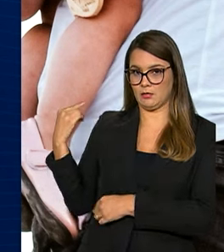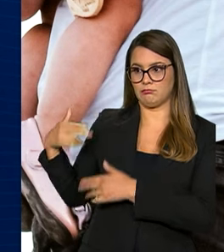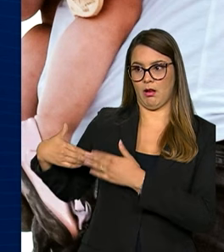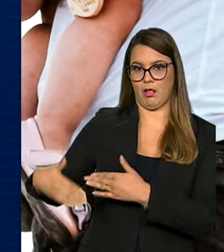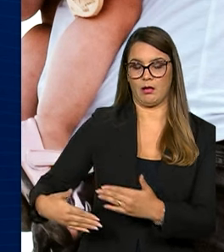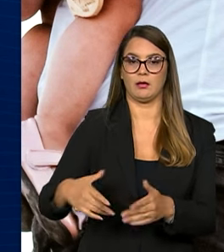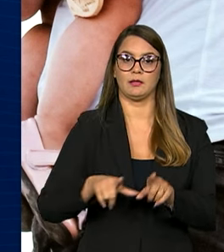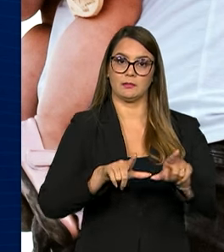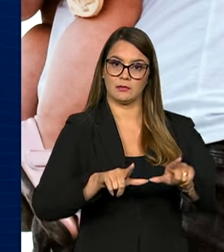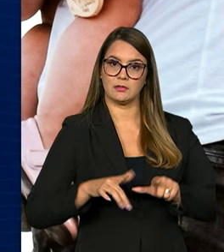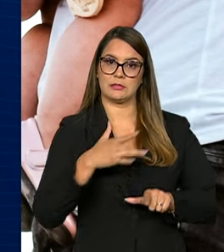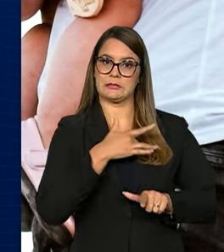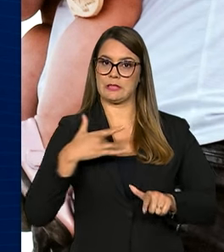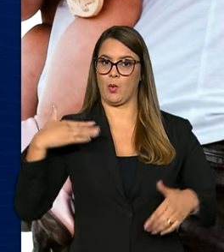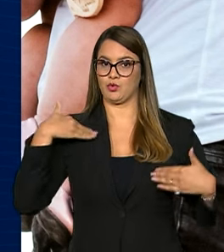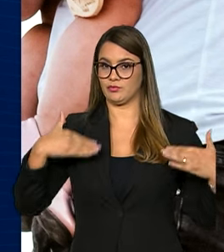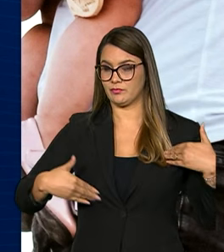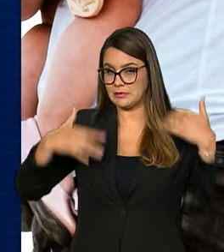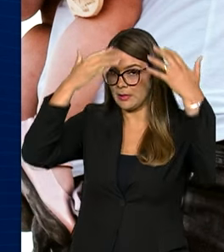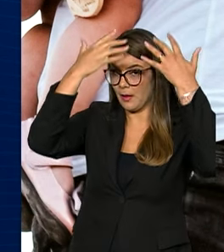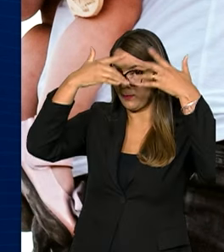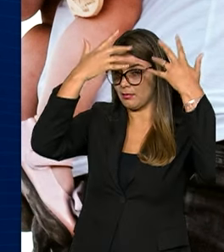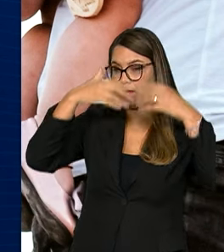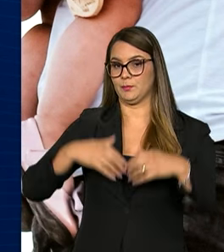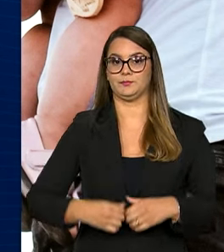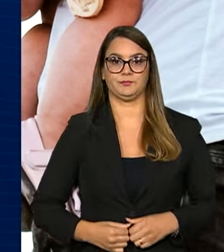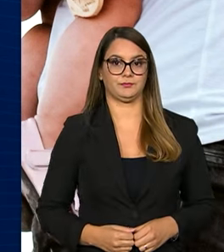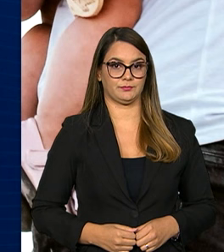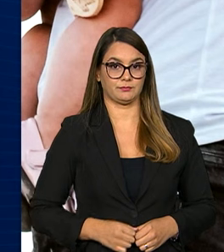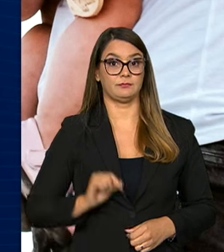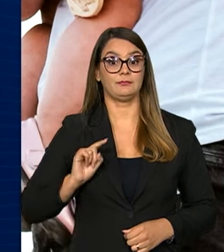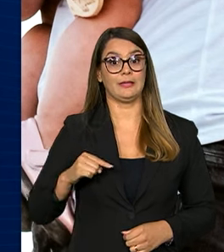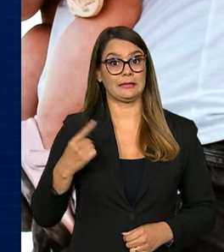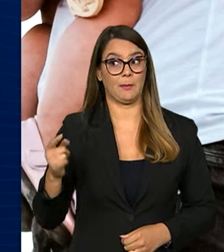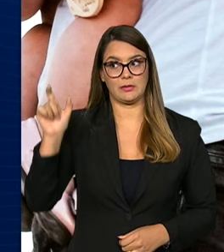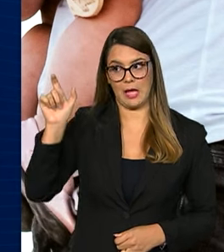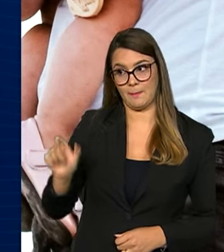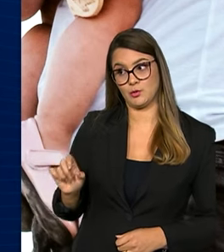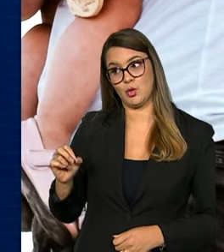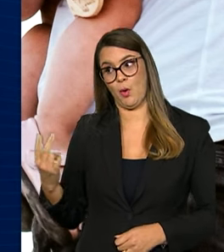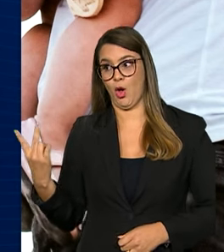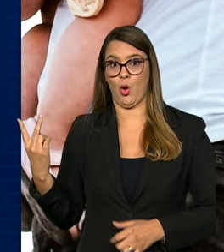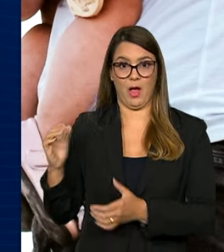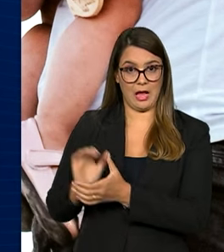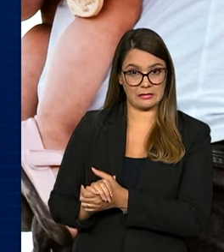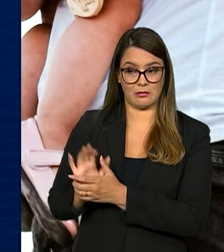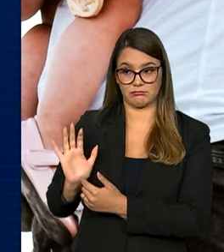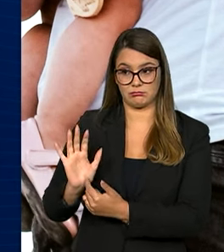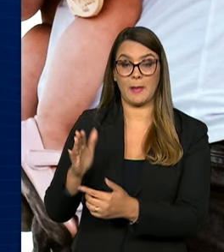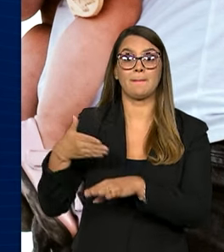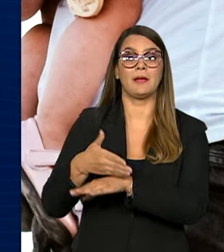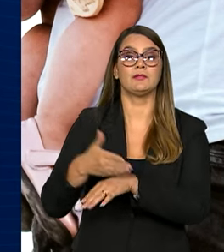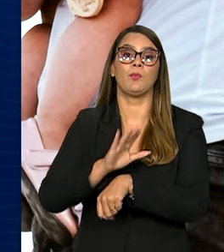e atestado de saúde física e mental. Depois, a pessoa ou o casal deve participar de um